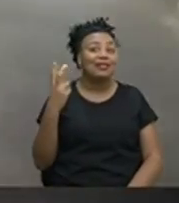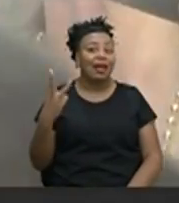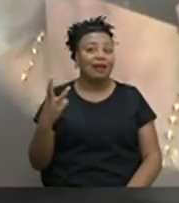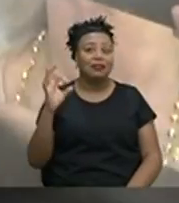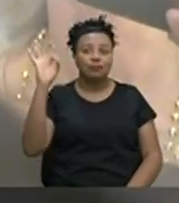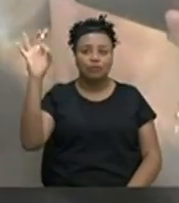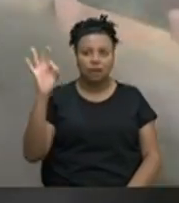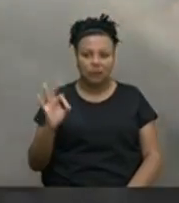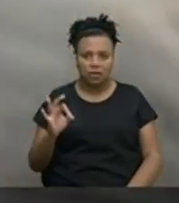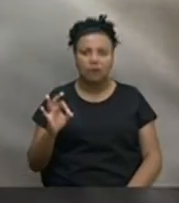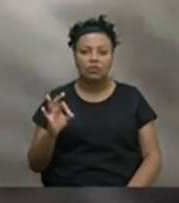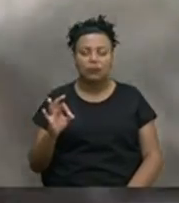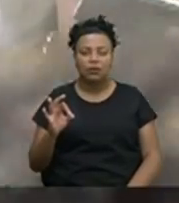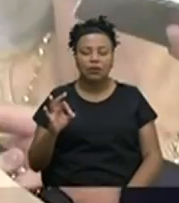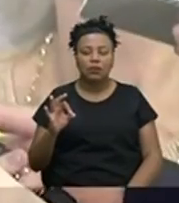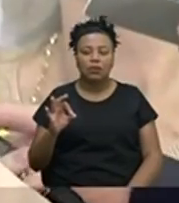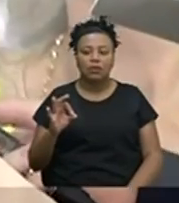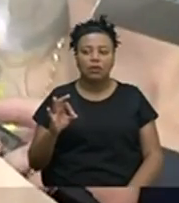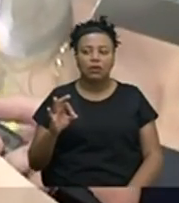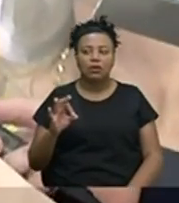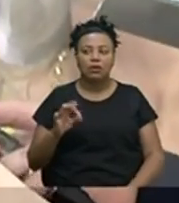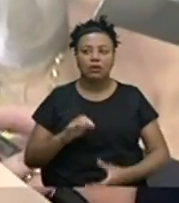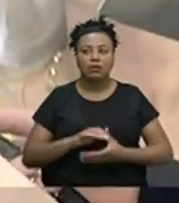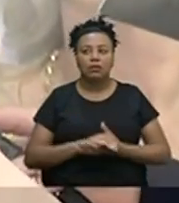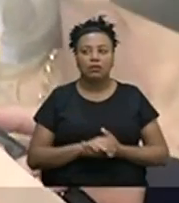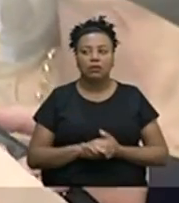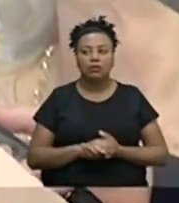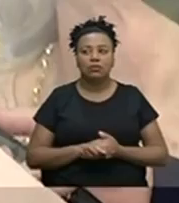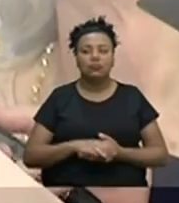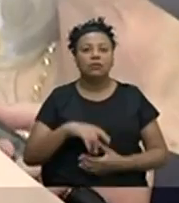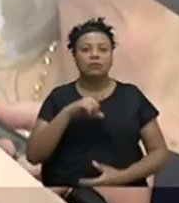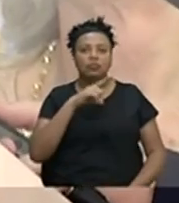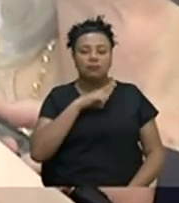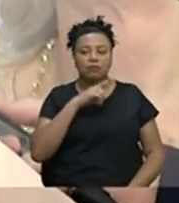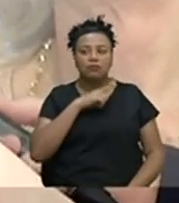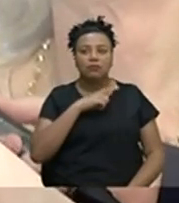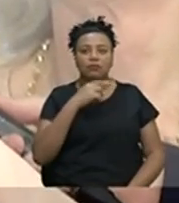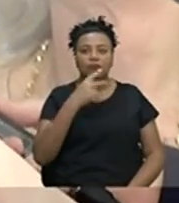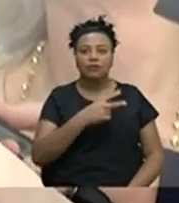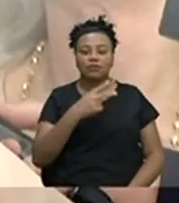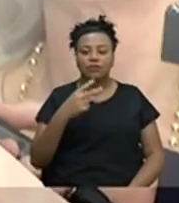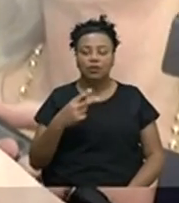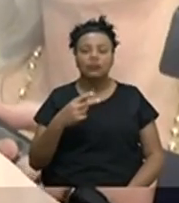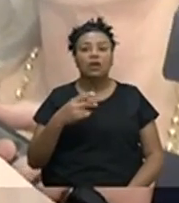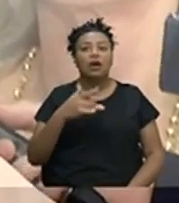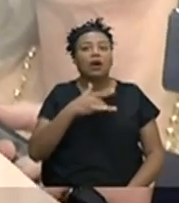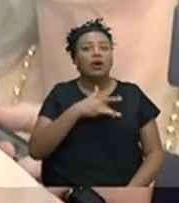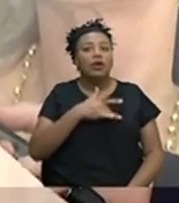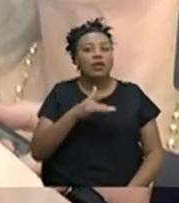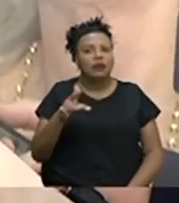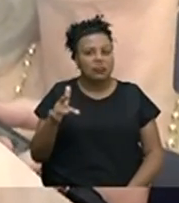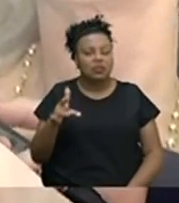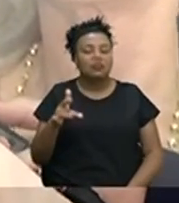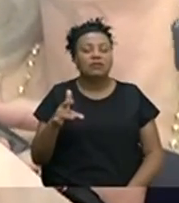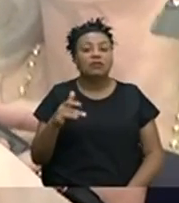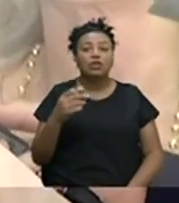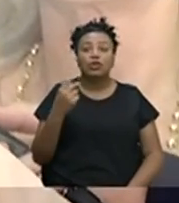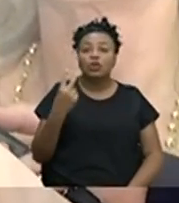57,13% dos votos válidos. E, em segundo lugar, o número 22, Onyx Lorenzoni,